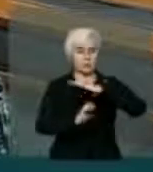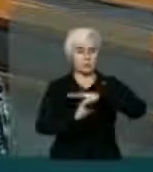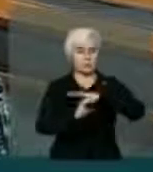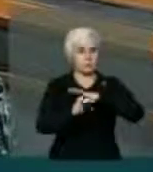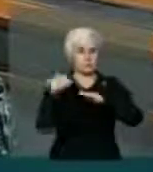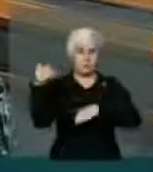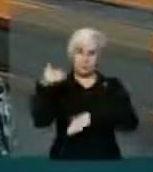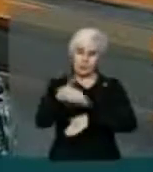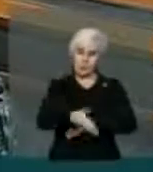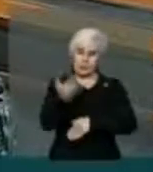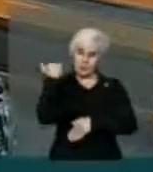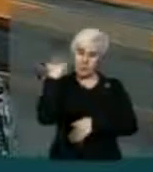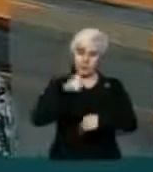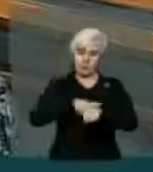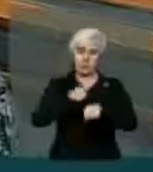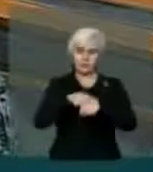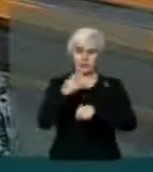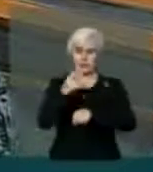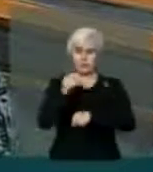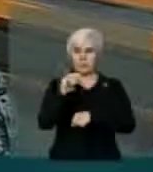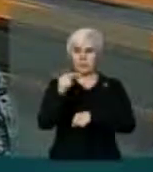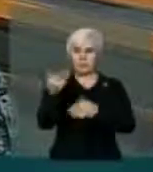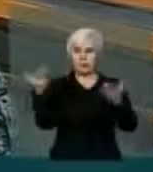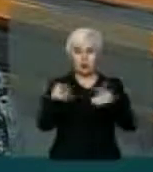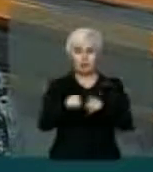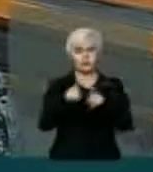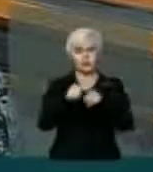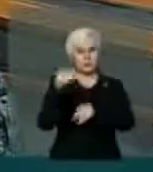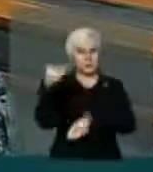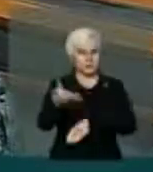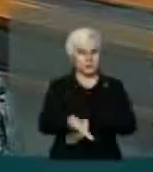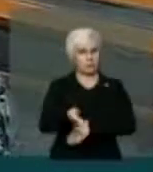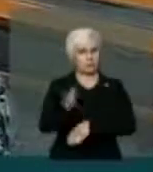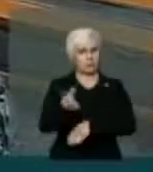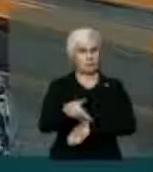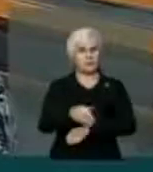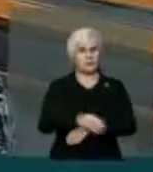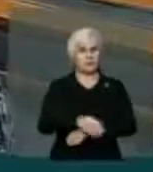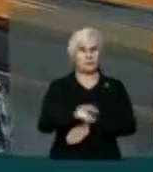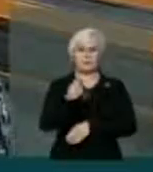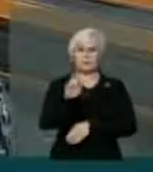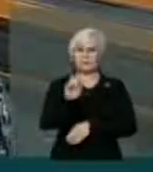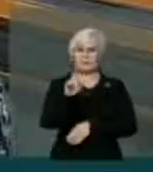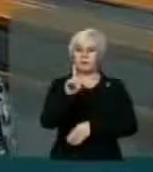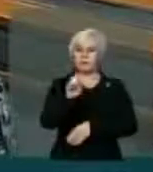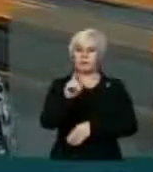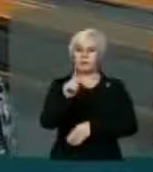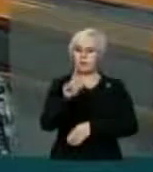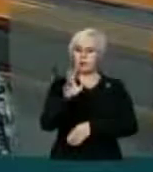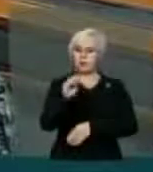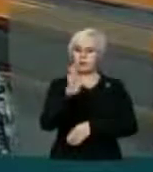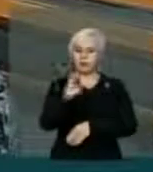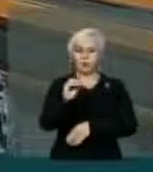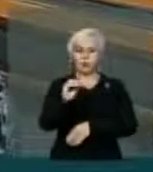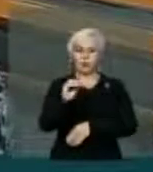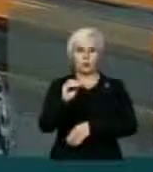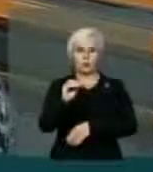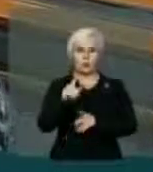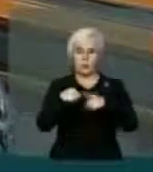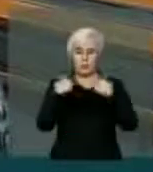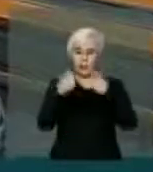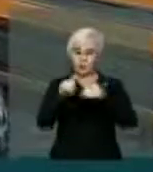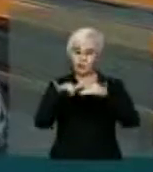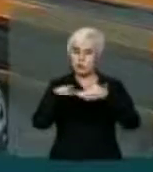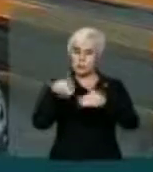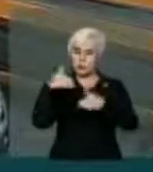que compareceu, aquela de 2007, que compareceu hoje, é a Rede Globo, que não faltou em nenhuma dessas